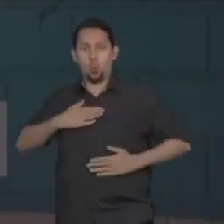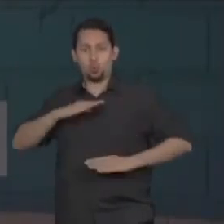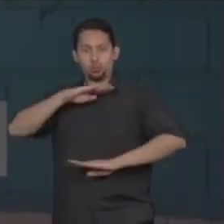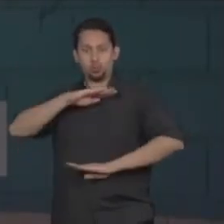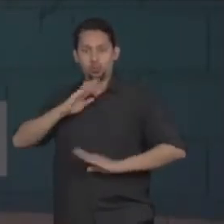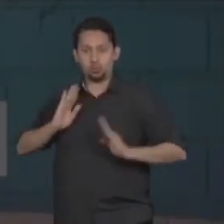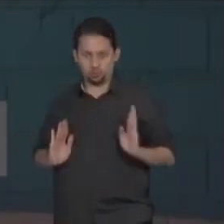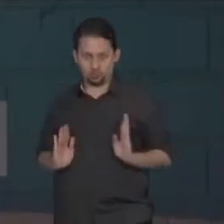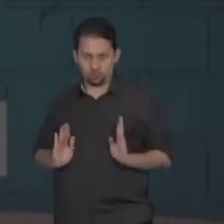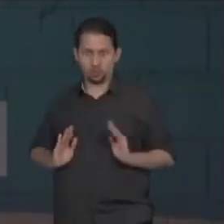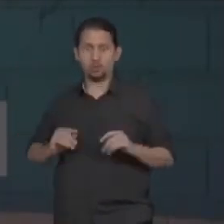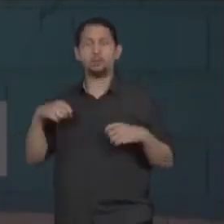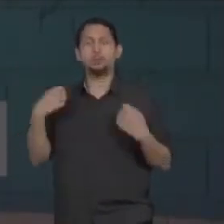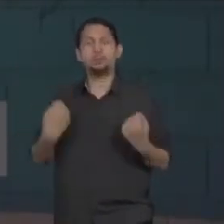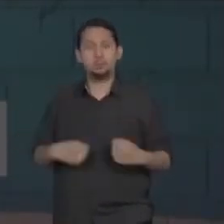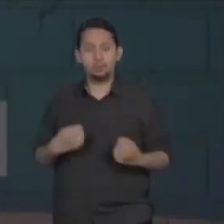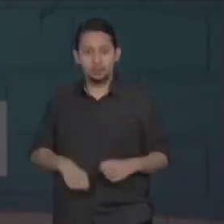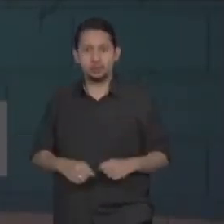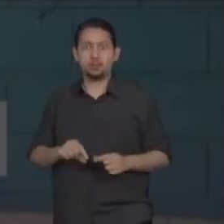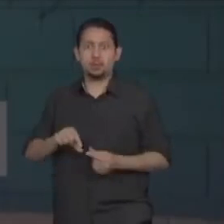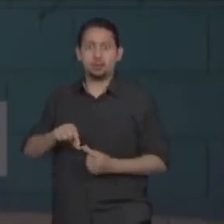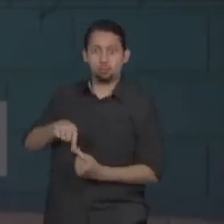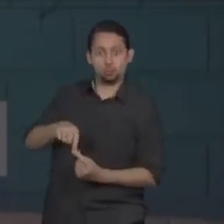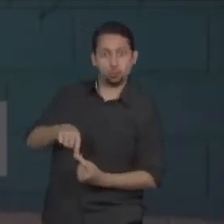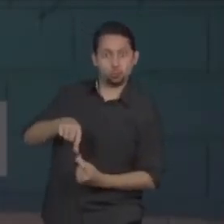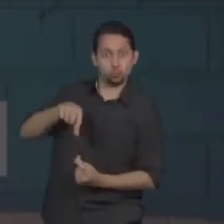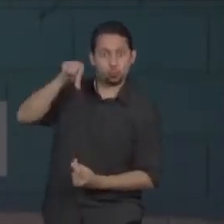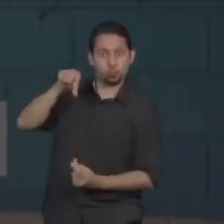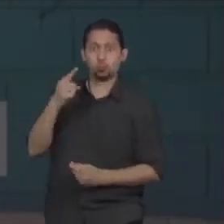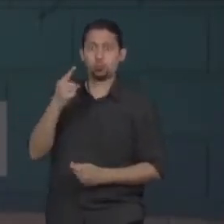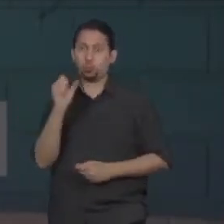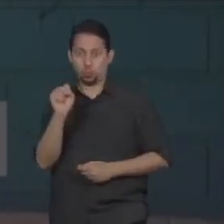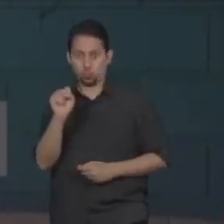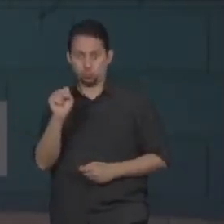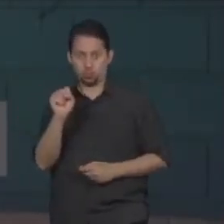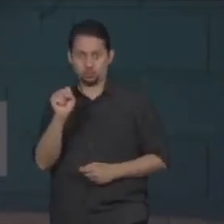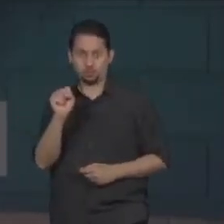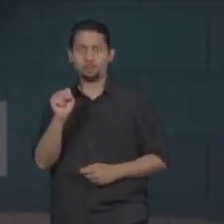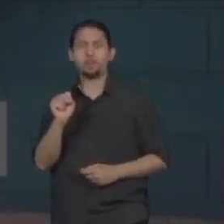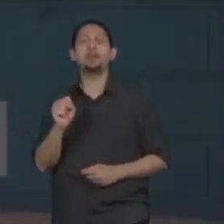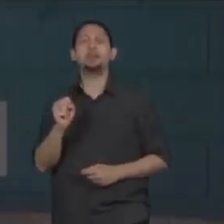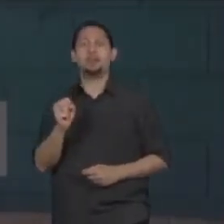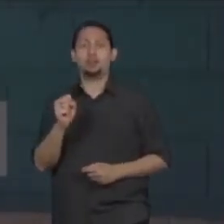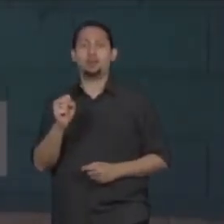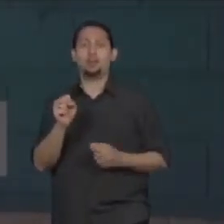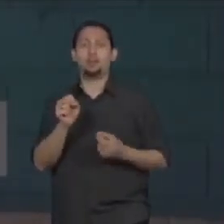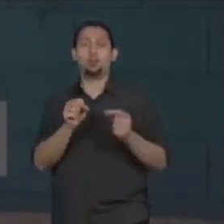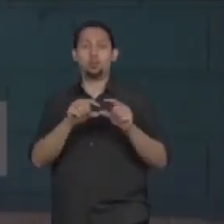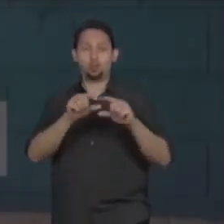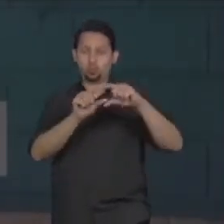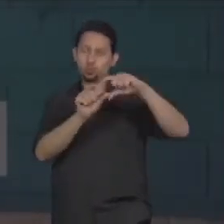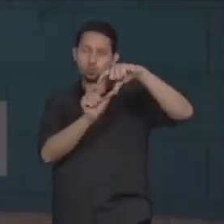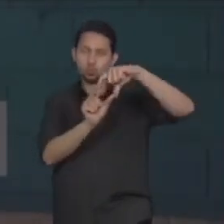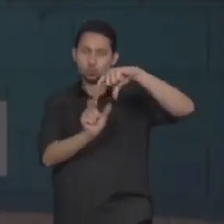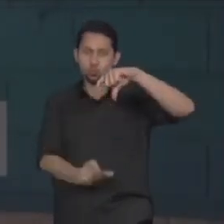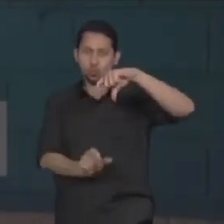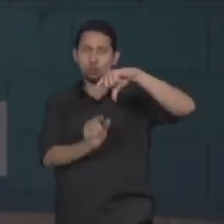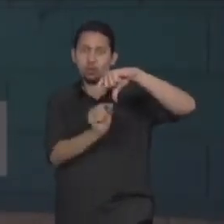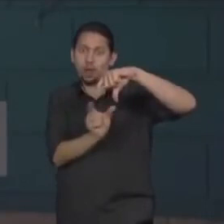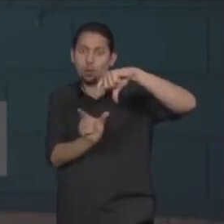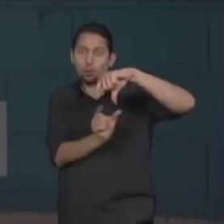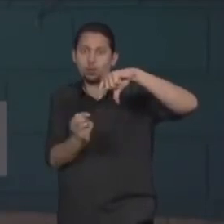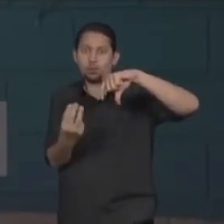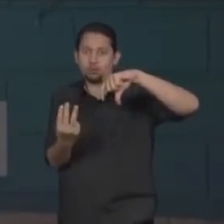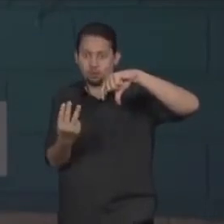por 18, que são essas, e 2 peças menores de